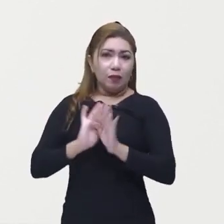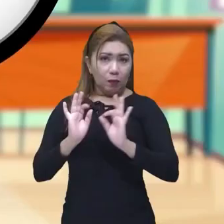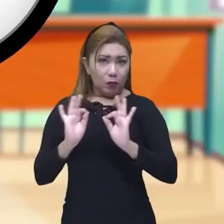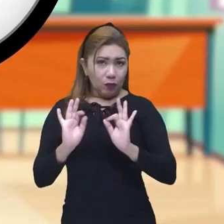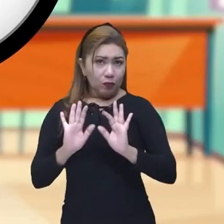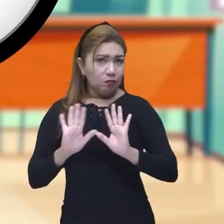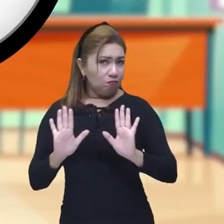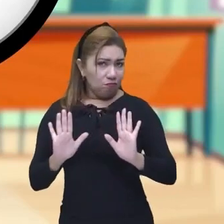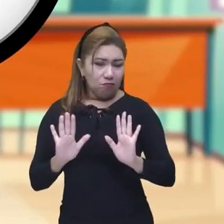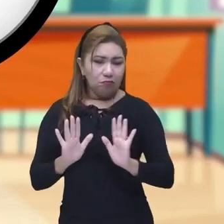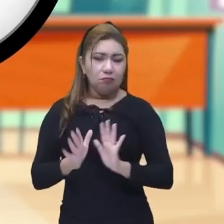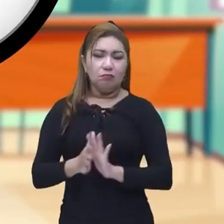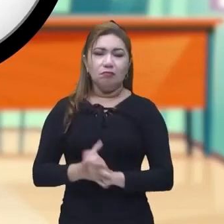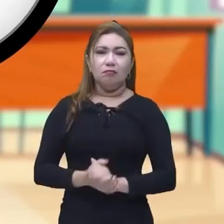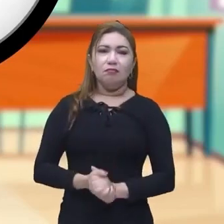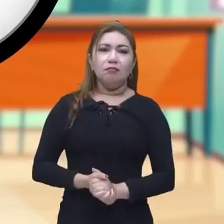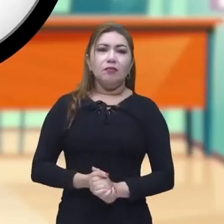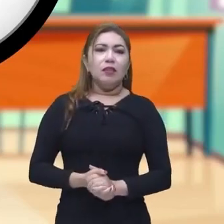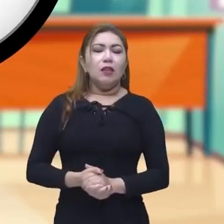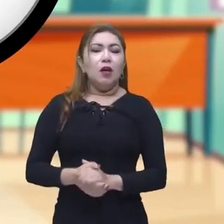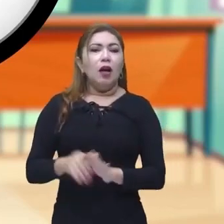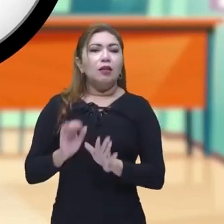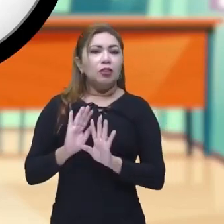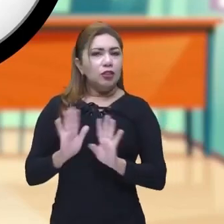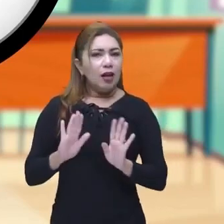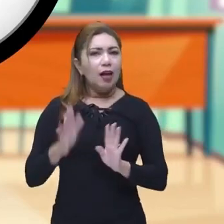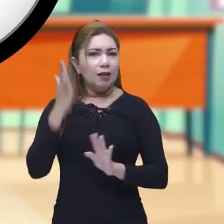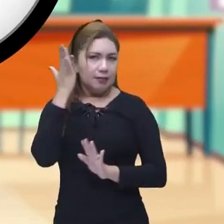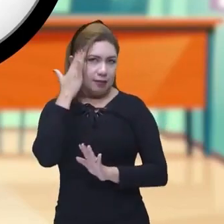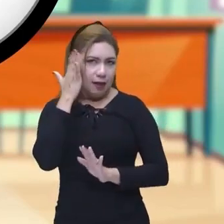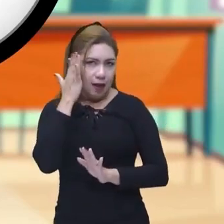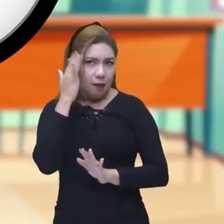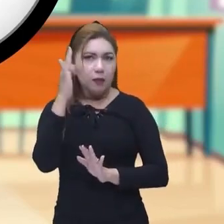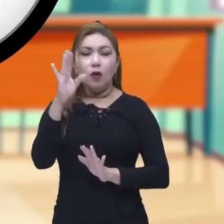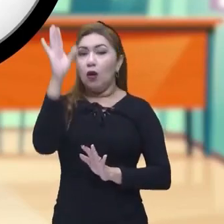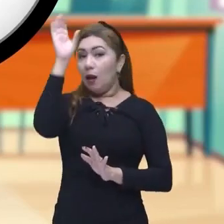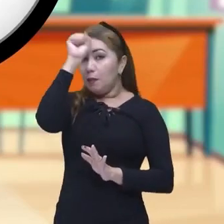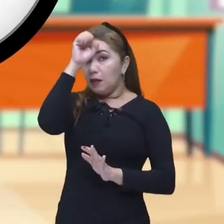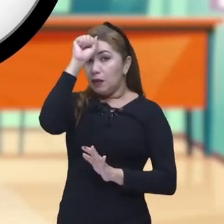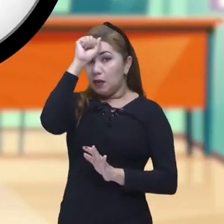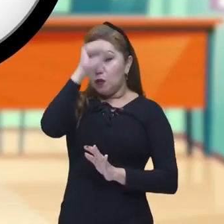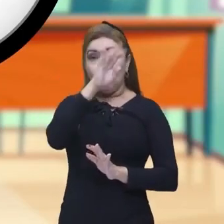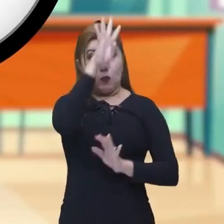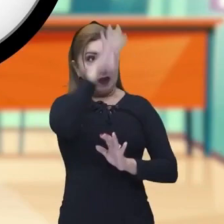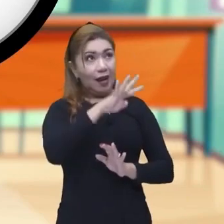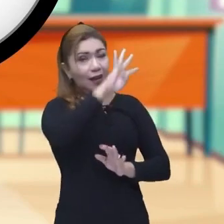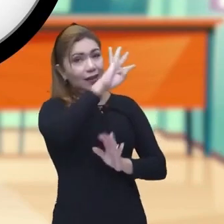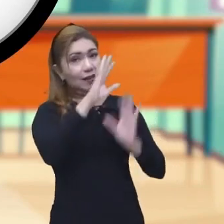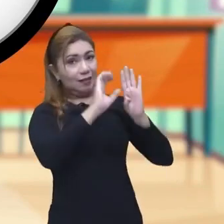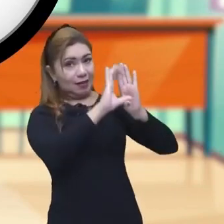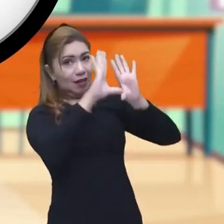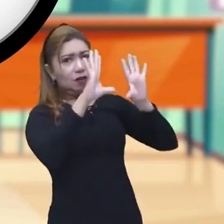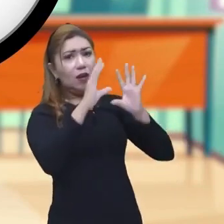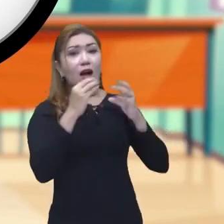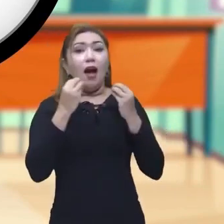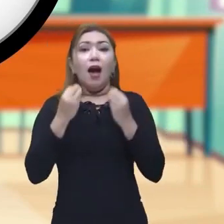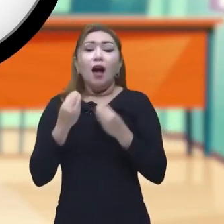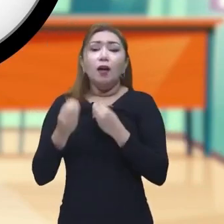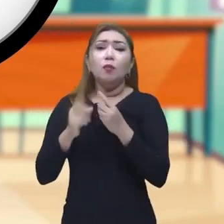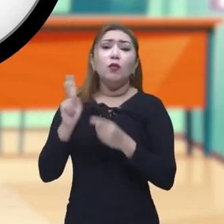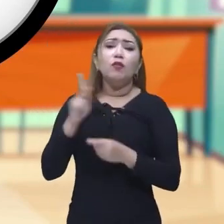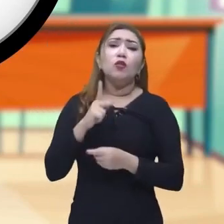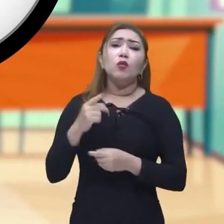certo? Bom, acabamos de ver como funciona o calendário, então vamos agora verificar o seguinte, como é que funciona esse relógio aqui, o